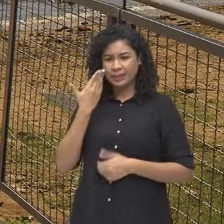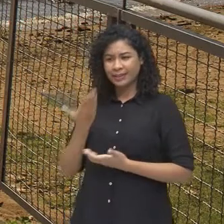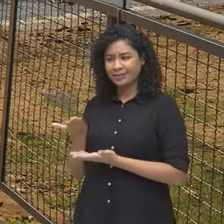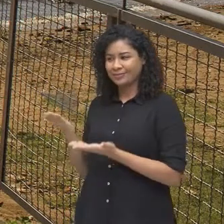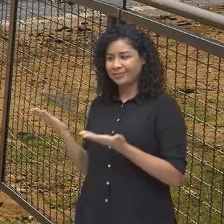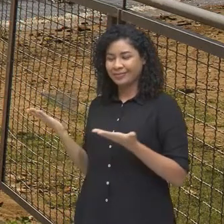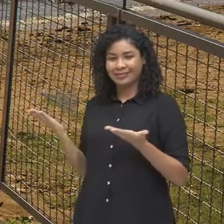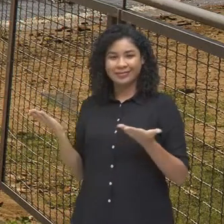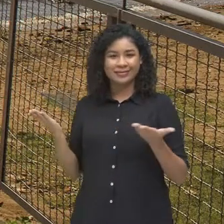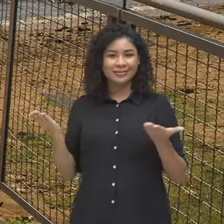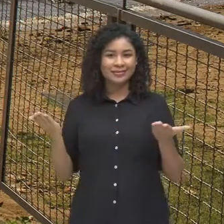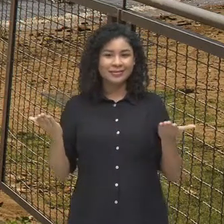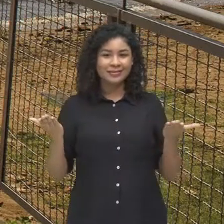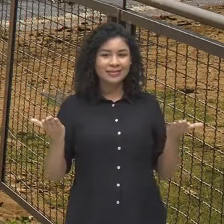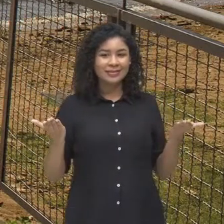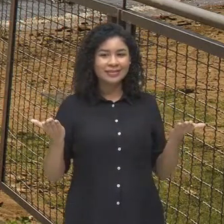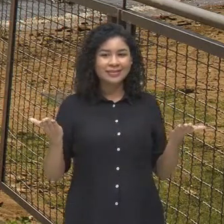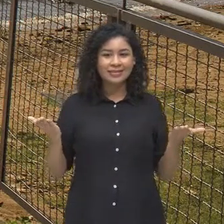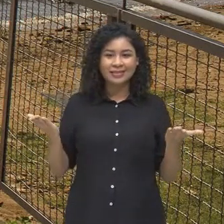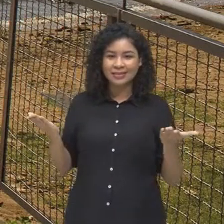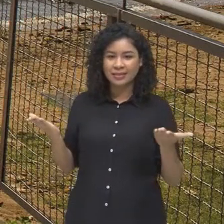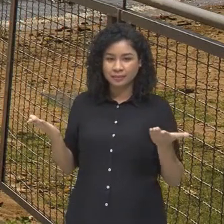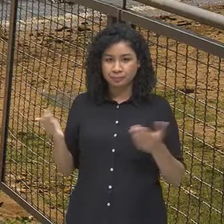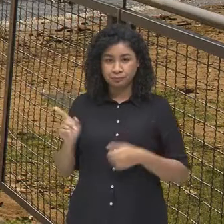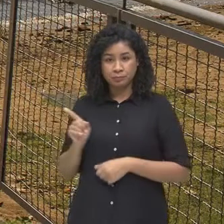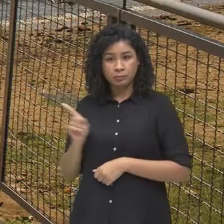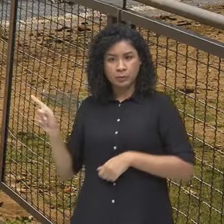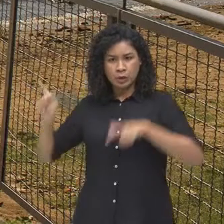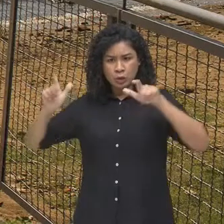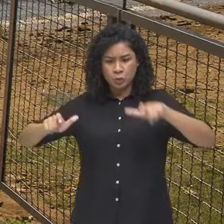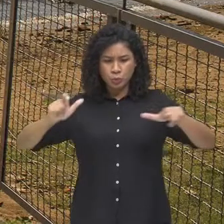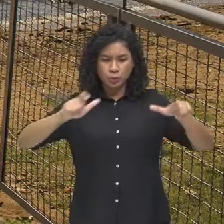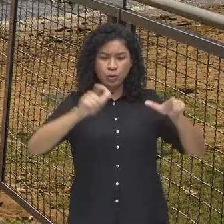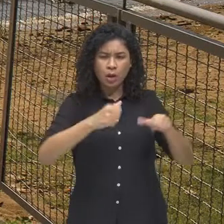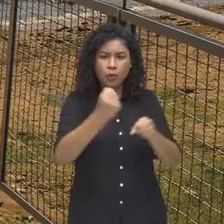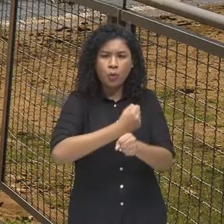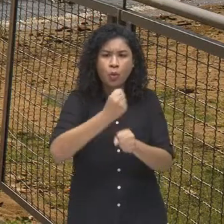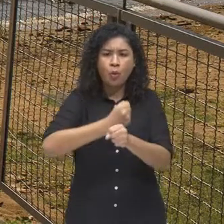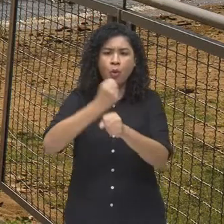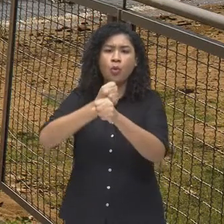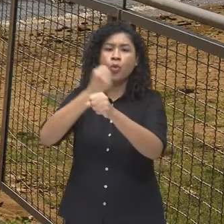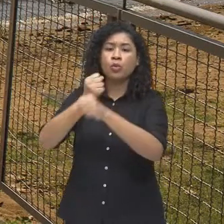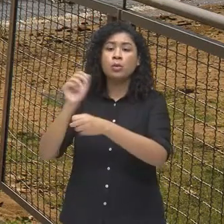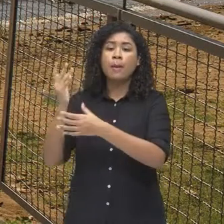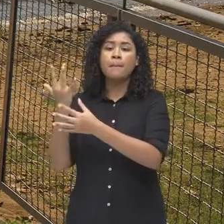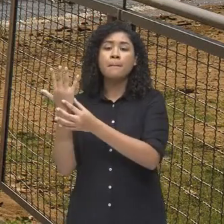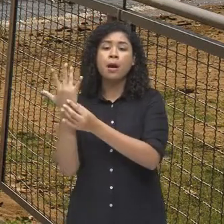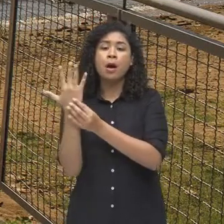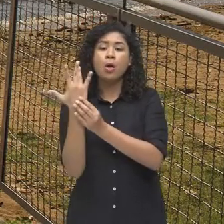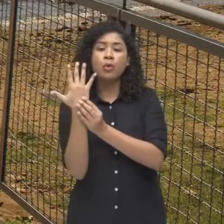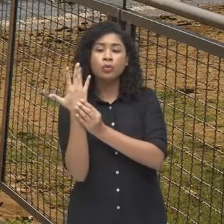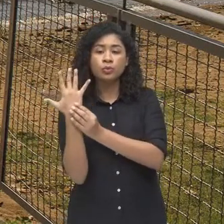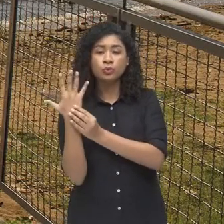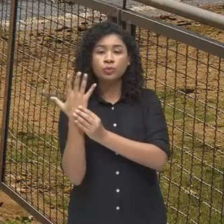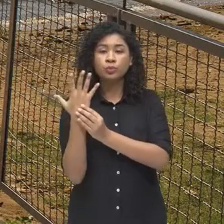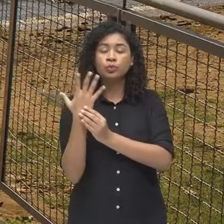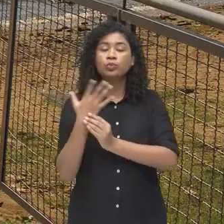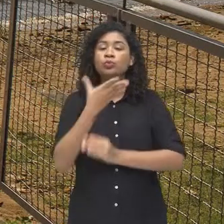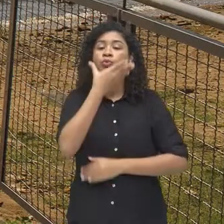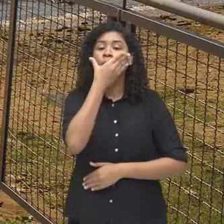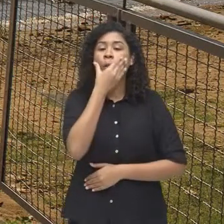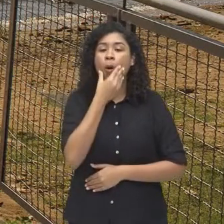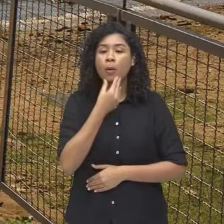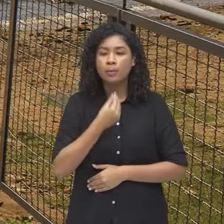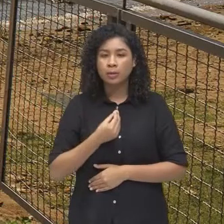foi feita por mãos humanas. Mas não foi feita ao léu, não foi feita por instinto.